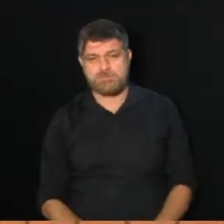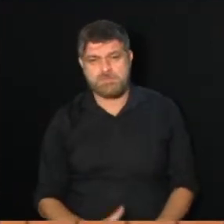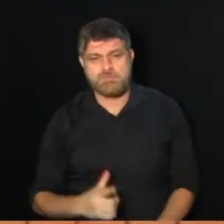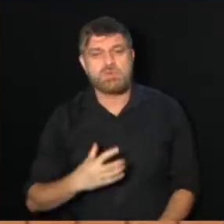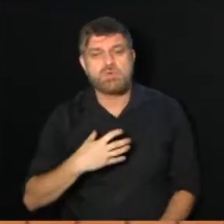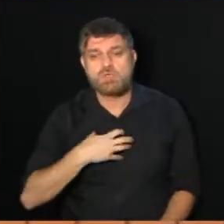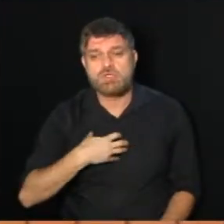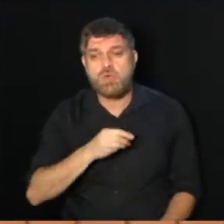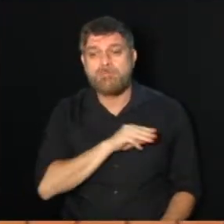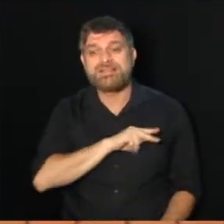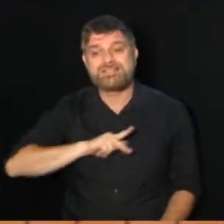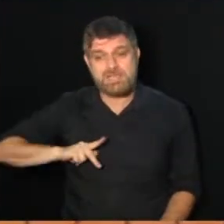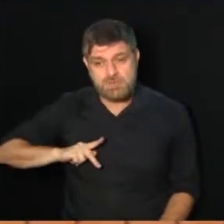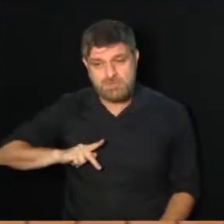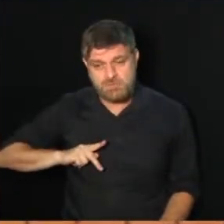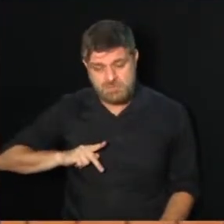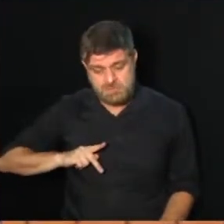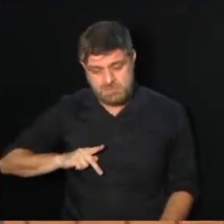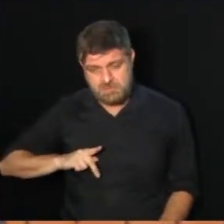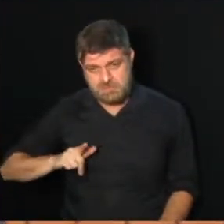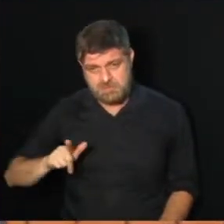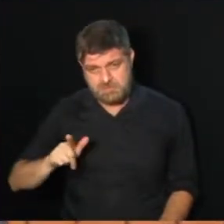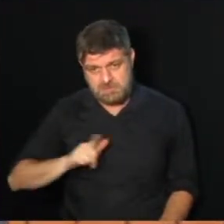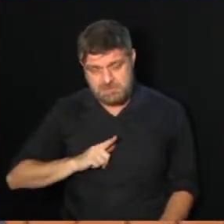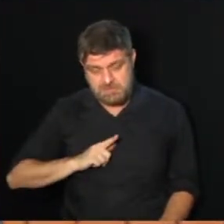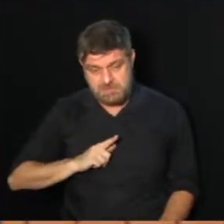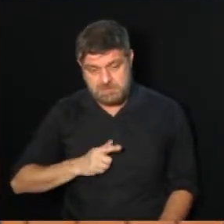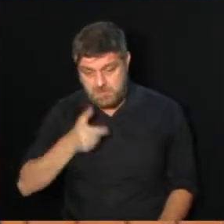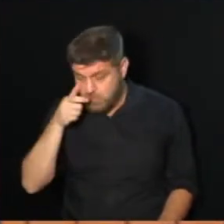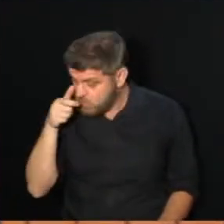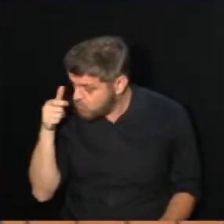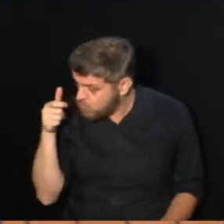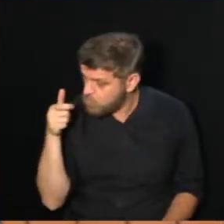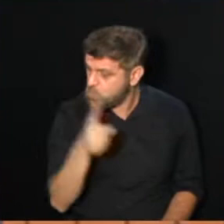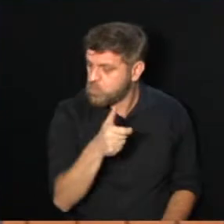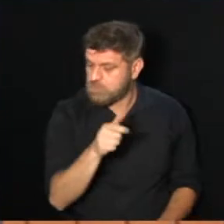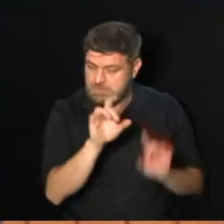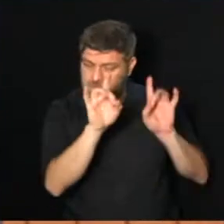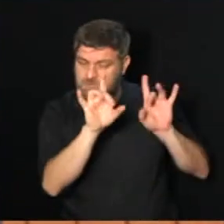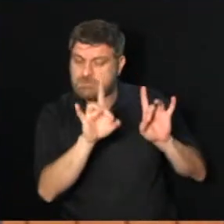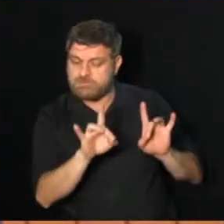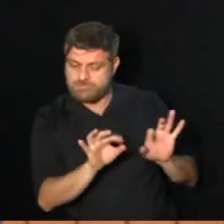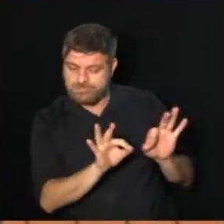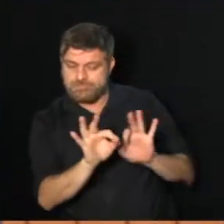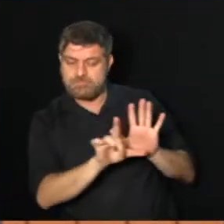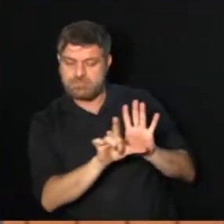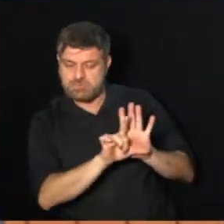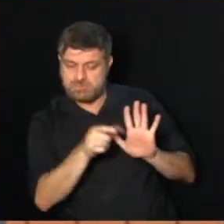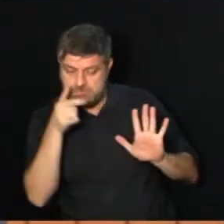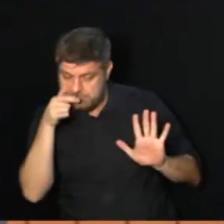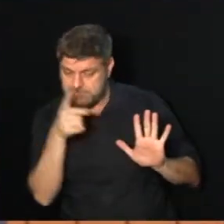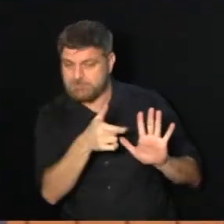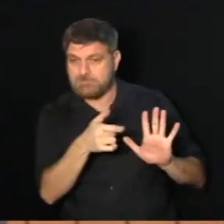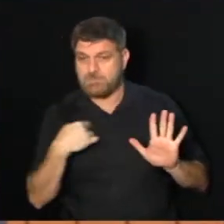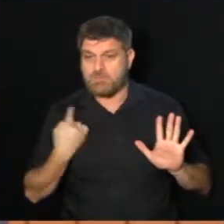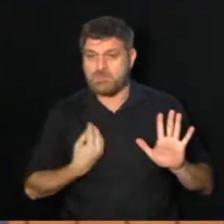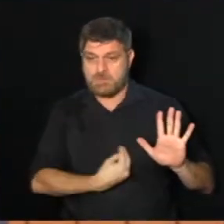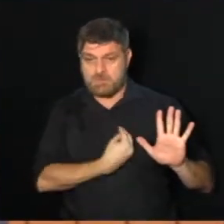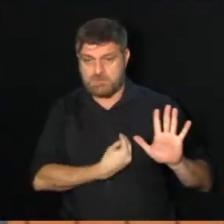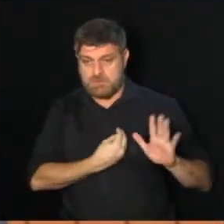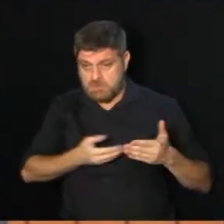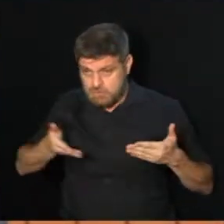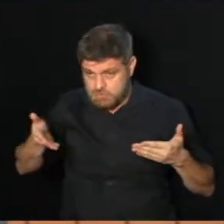que o Ministério Público tem especial interesse, né, nessa matéria, por isso que estamos aqui